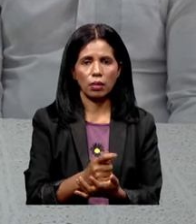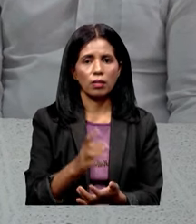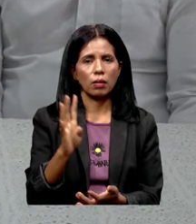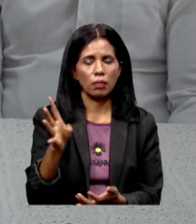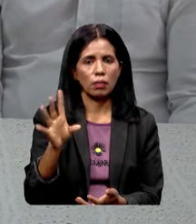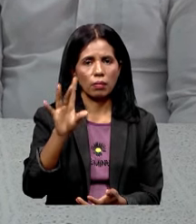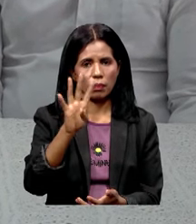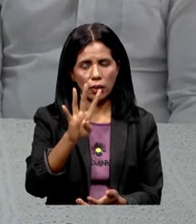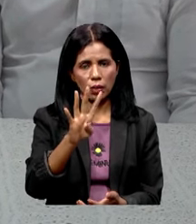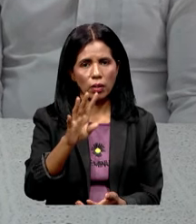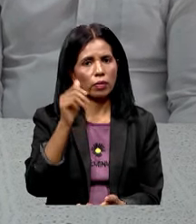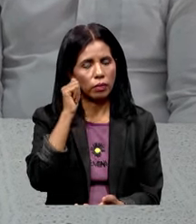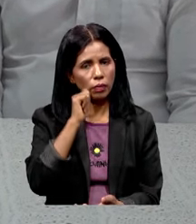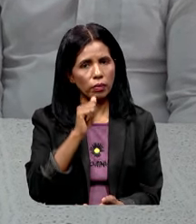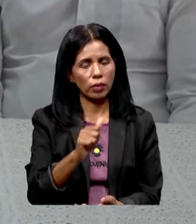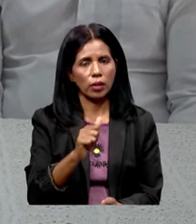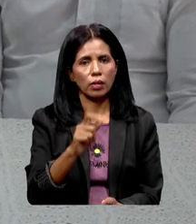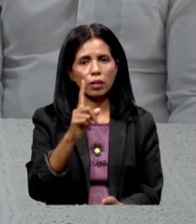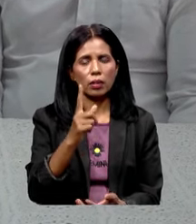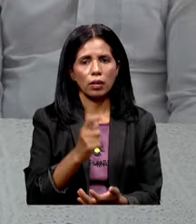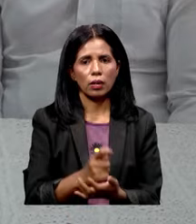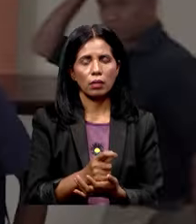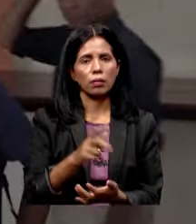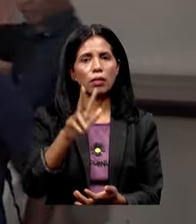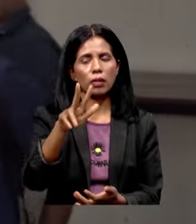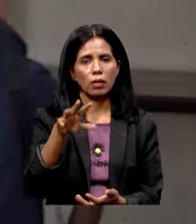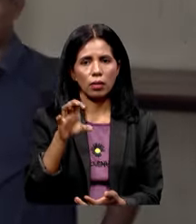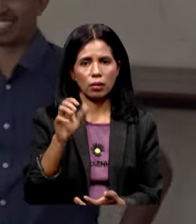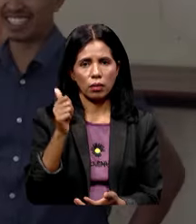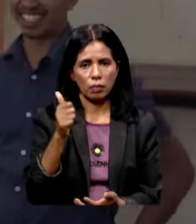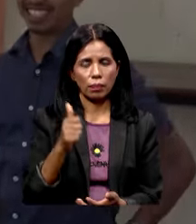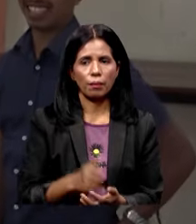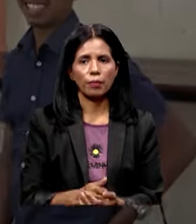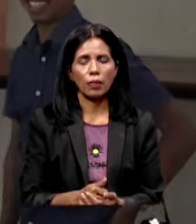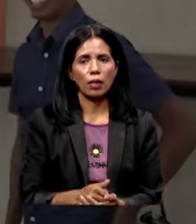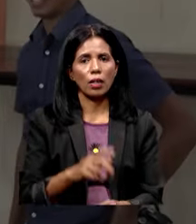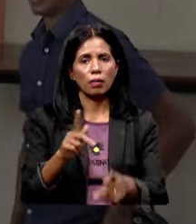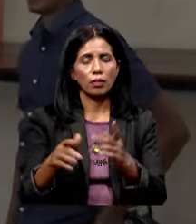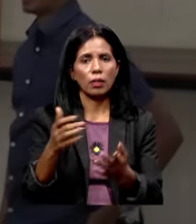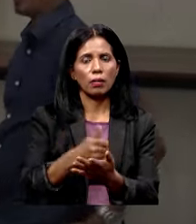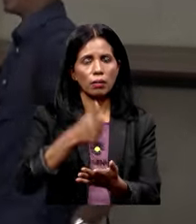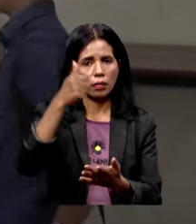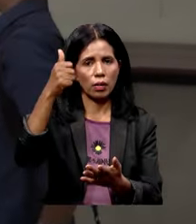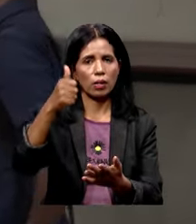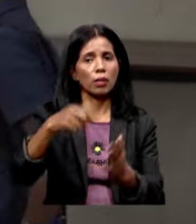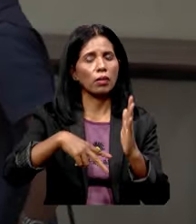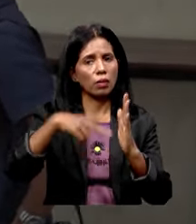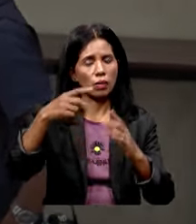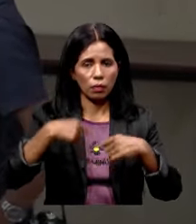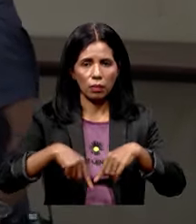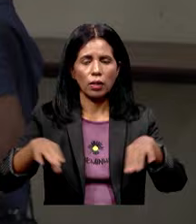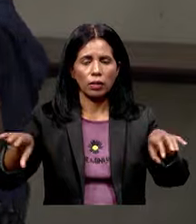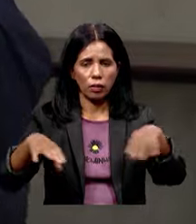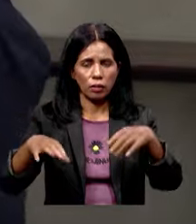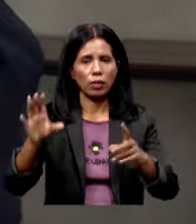2.464 feto 1.310. Banhira candidato Siranel Liu iha vaga refere seba serviço iha